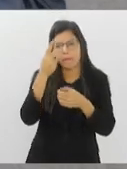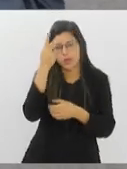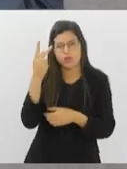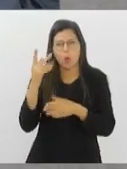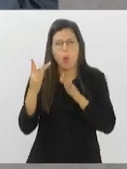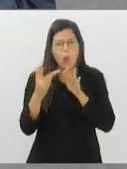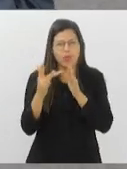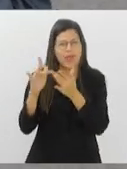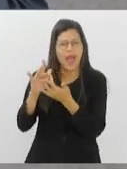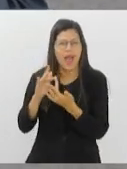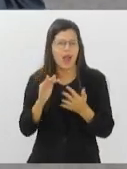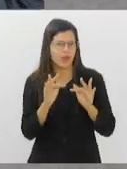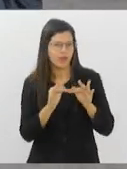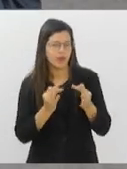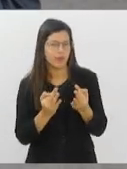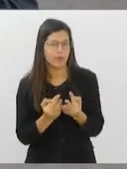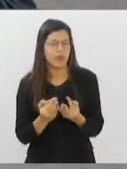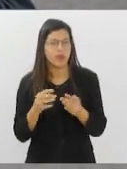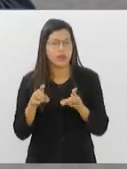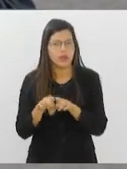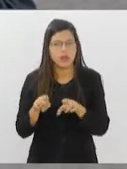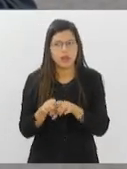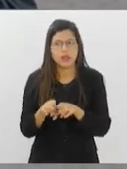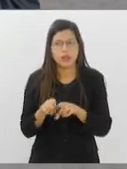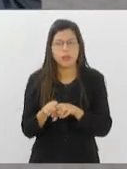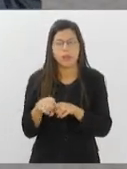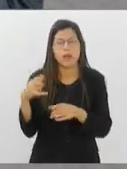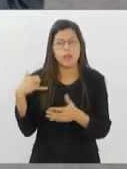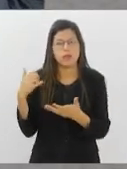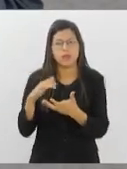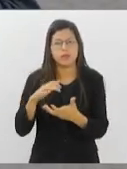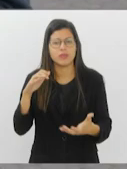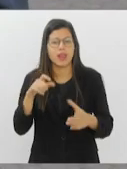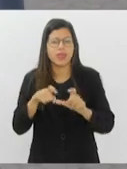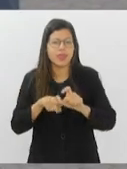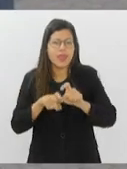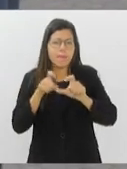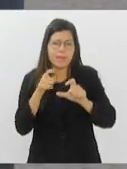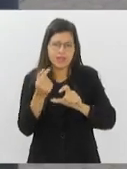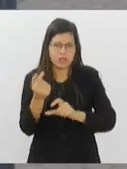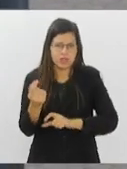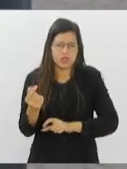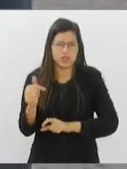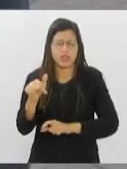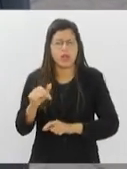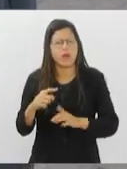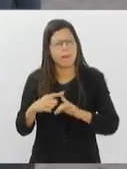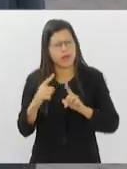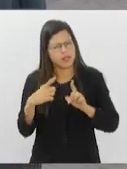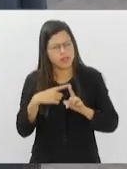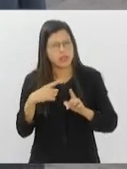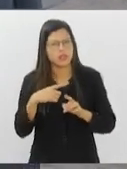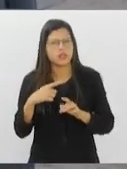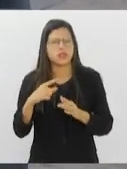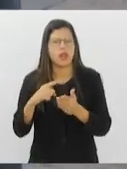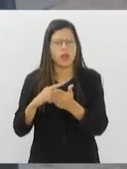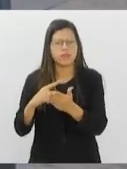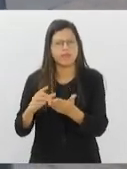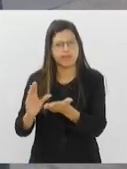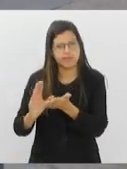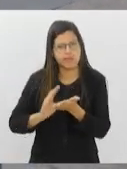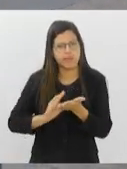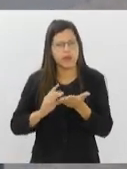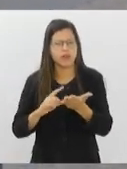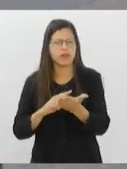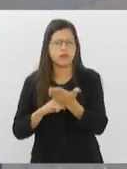e a pessoa idosa viver em uma situação de vulnerabilidade também, dependendo financeiramente dessa pessoa, mas existem benefícios legais garantidos pelo Estatuto do